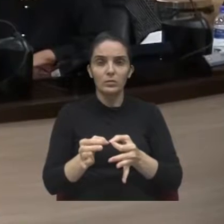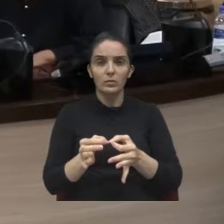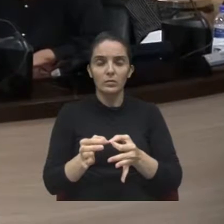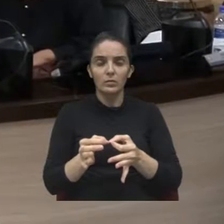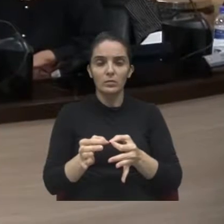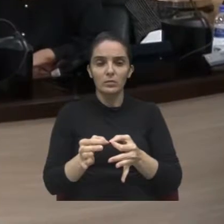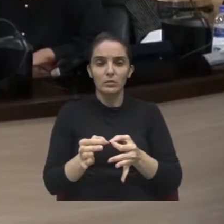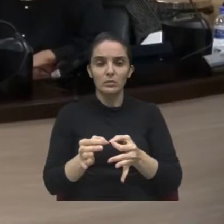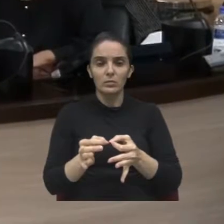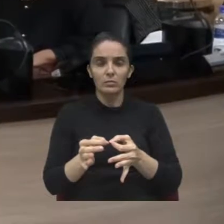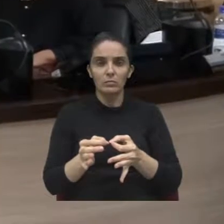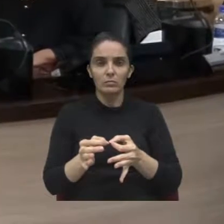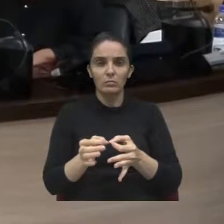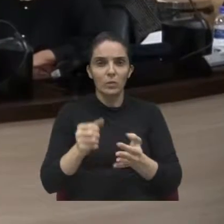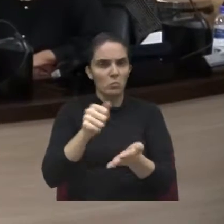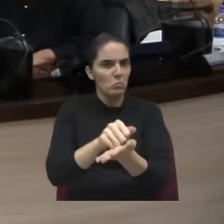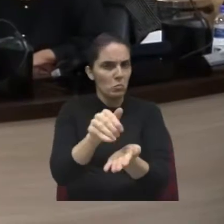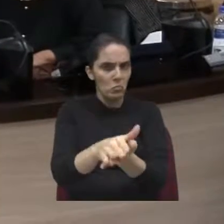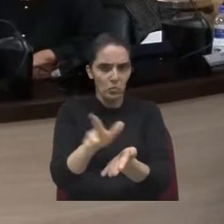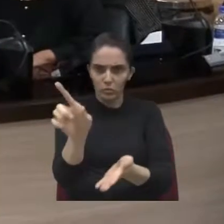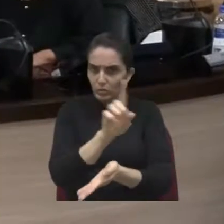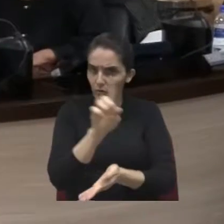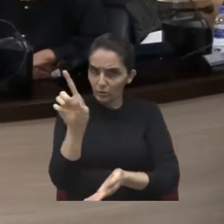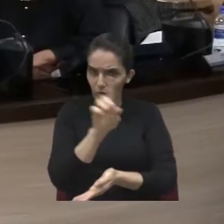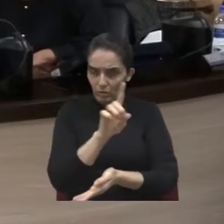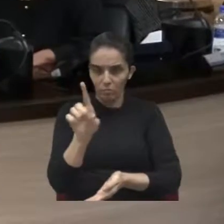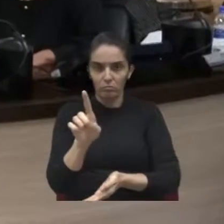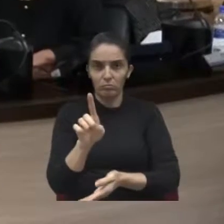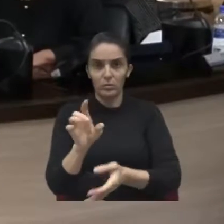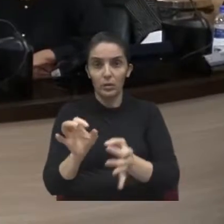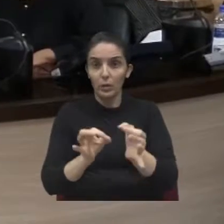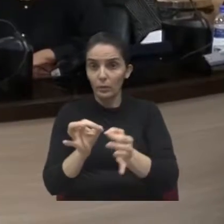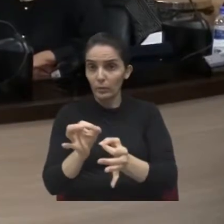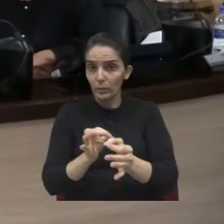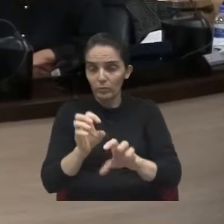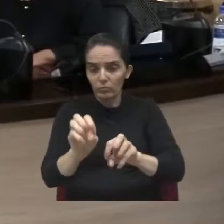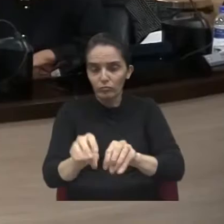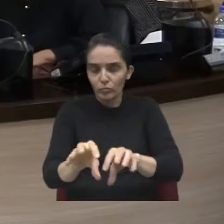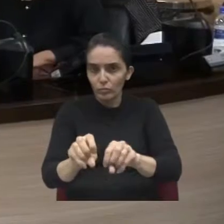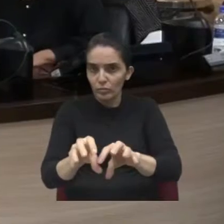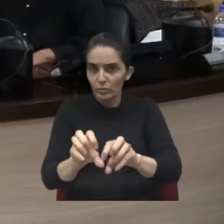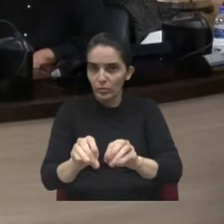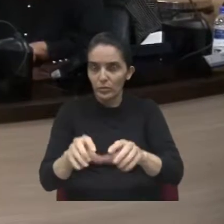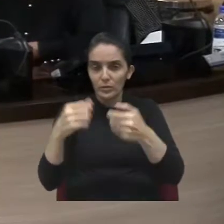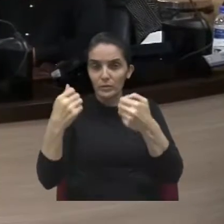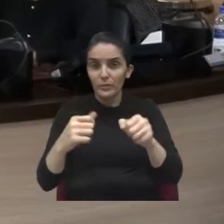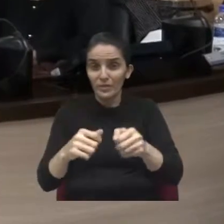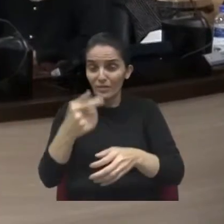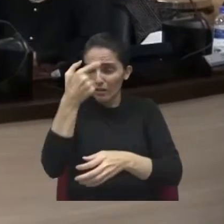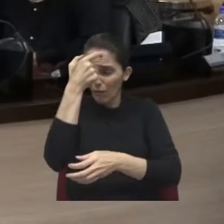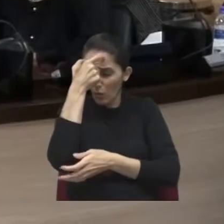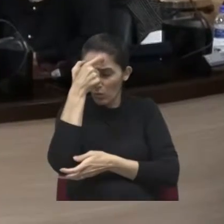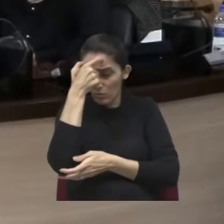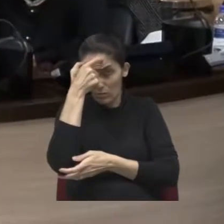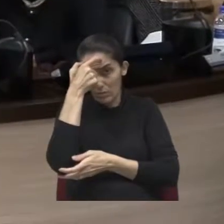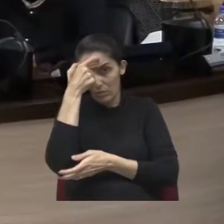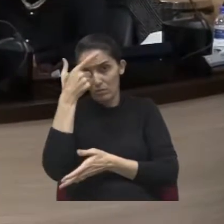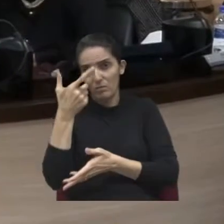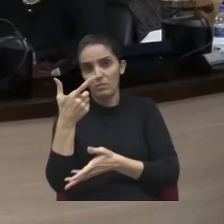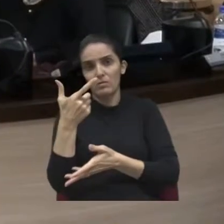punitivo. Ele é um projeto educacional. Nós queremos conscientizar,